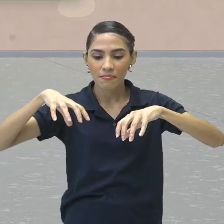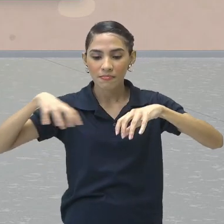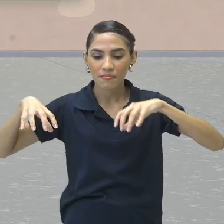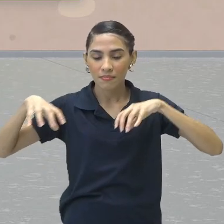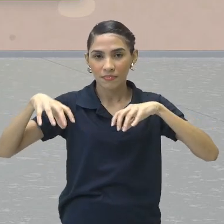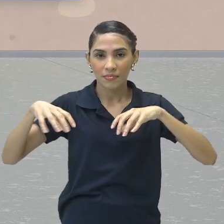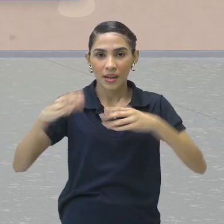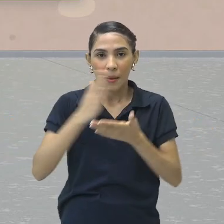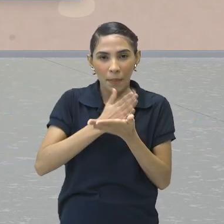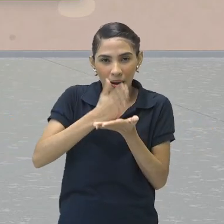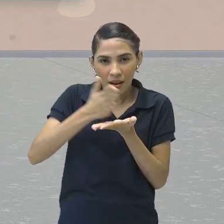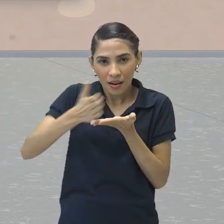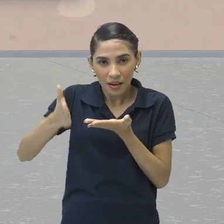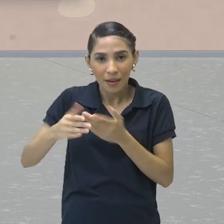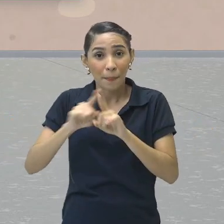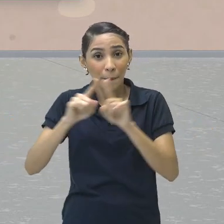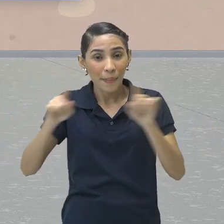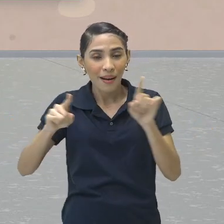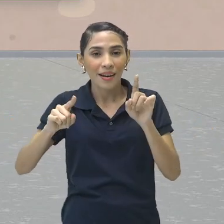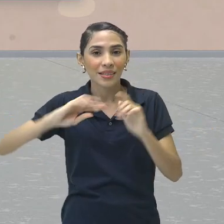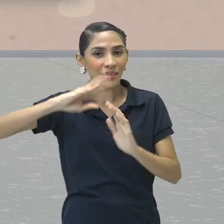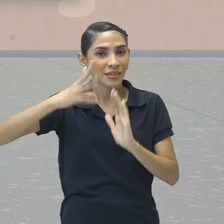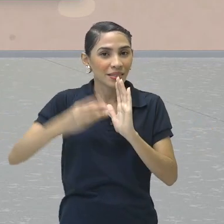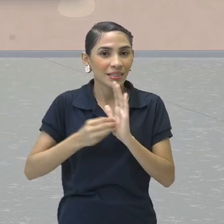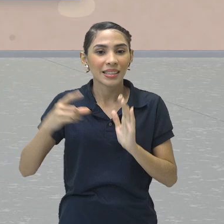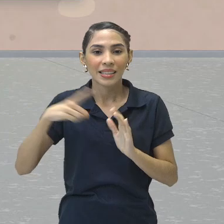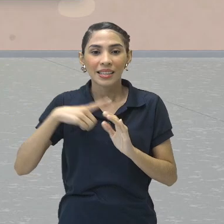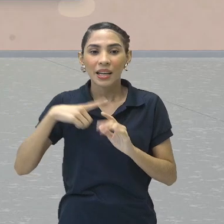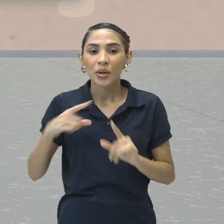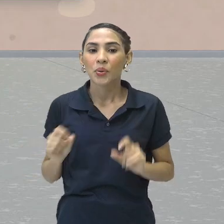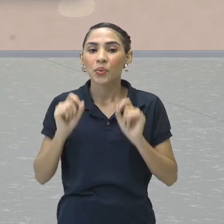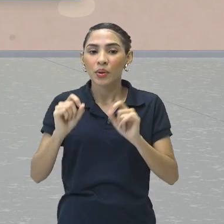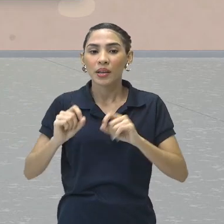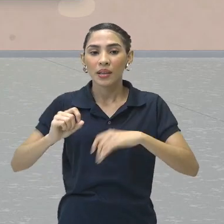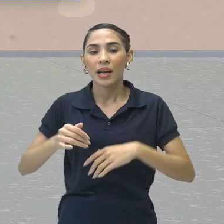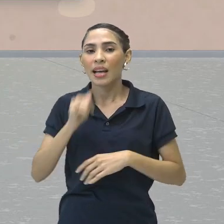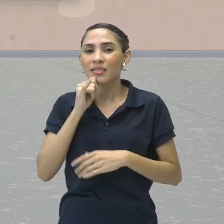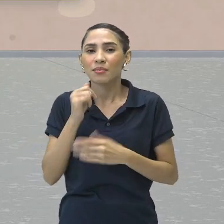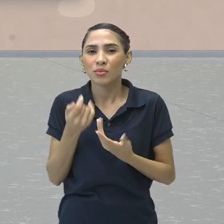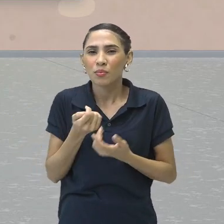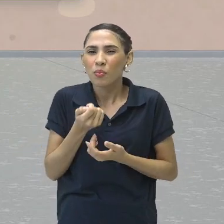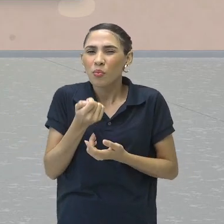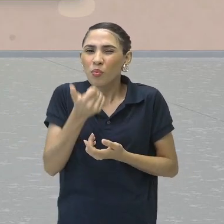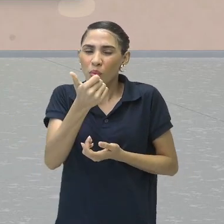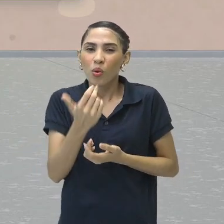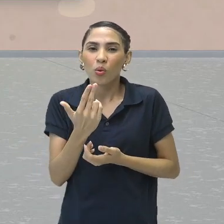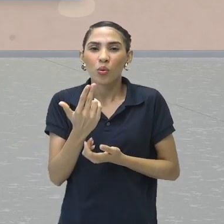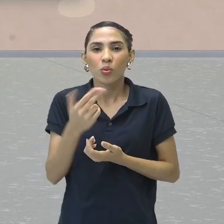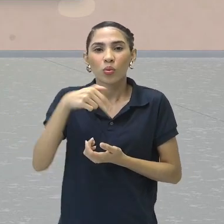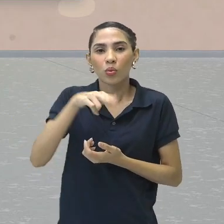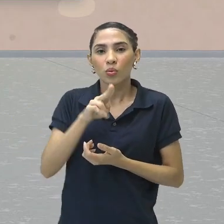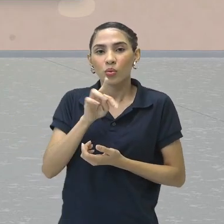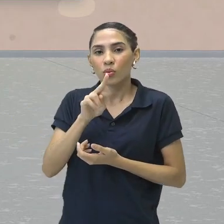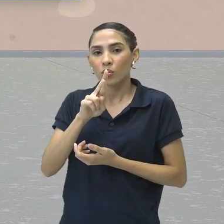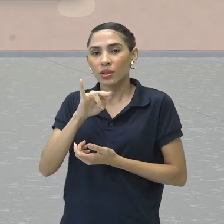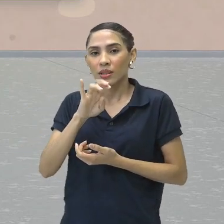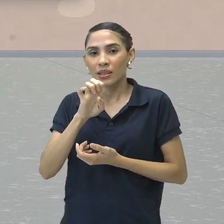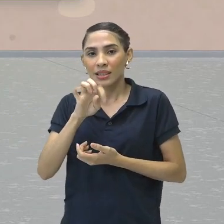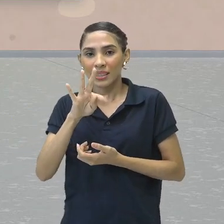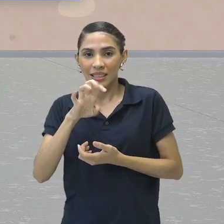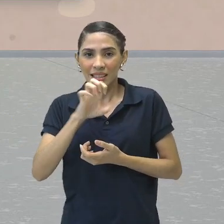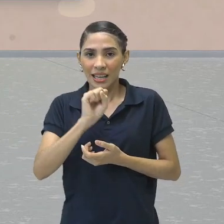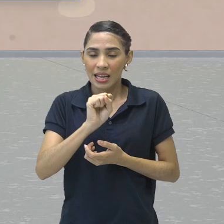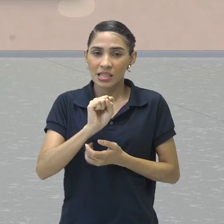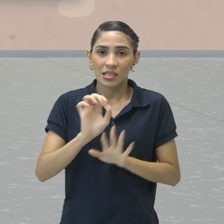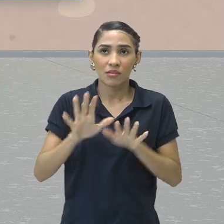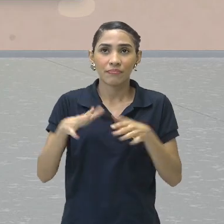camadas, né? Mas na região amazônica, eles têm a tendência a ser mais pobres, né? Com menos nutrientes, né? Não tem como